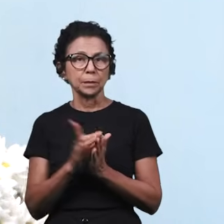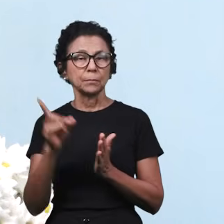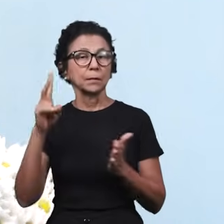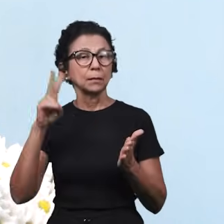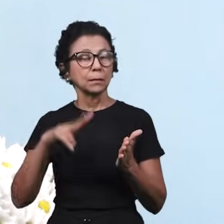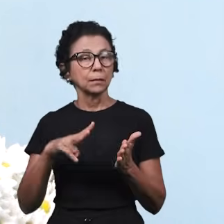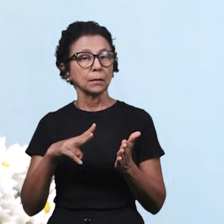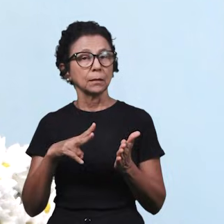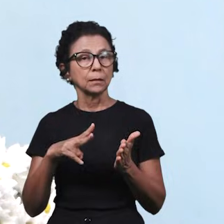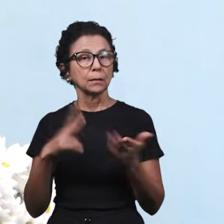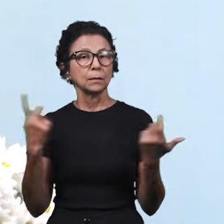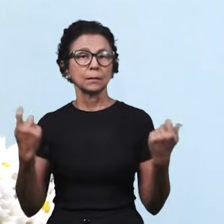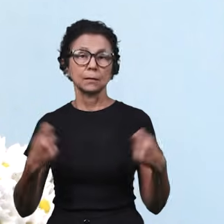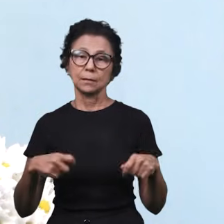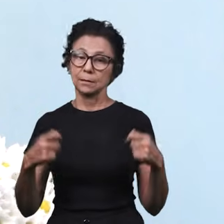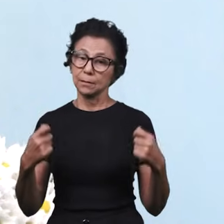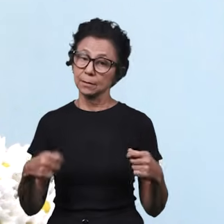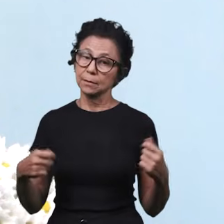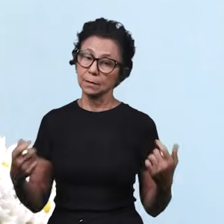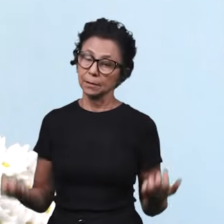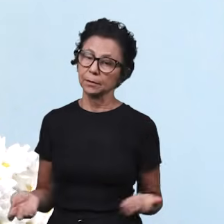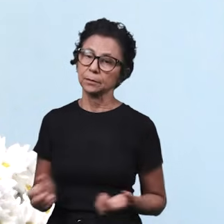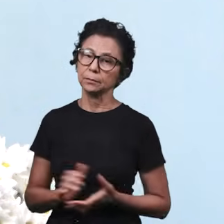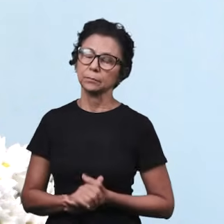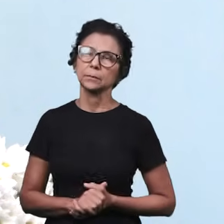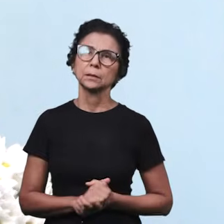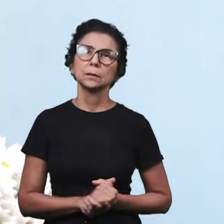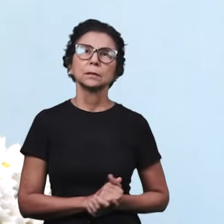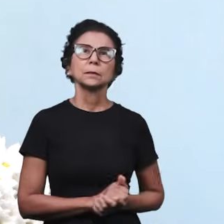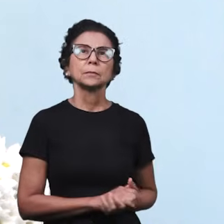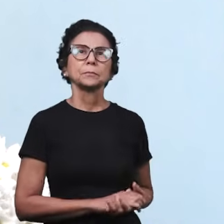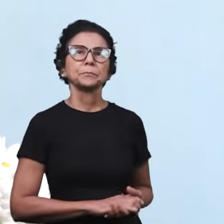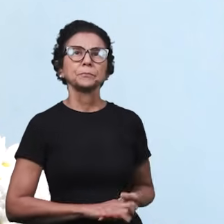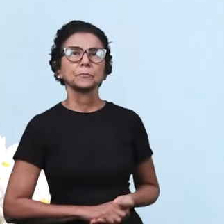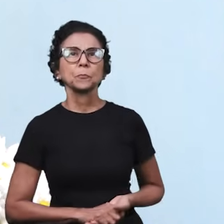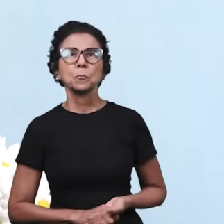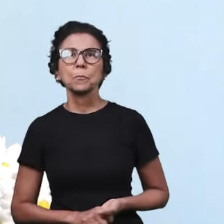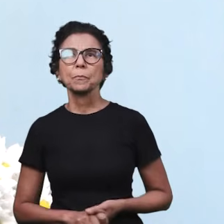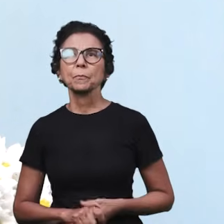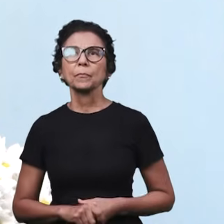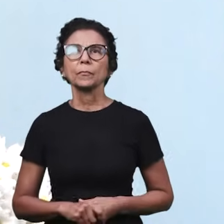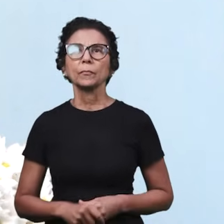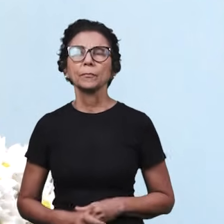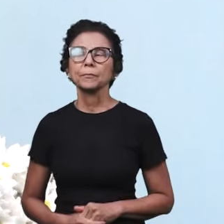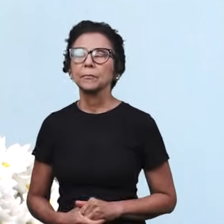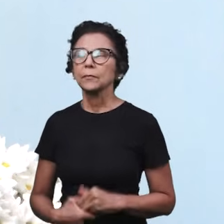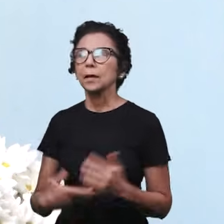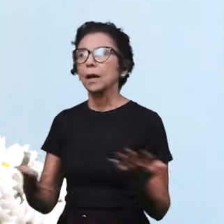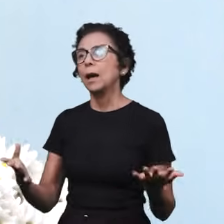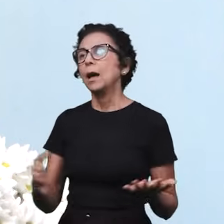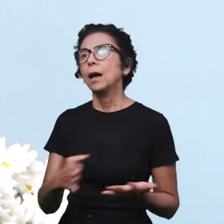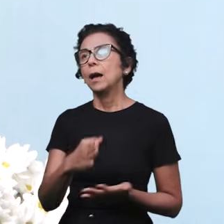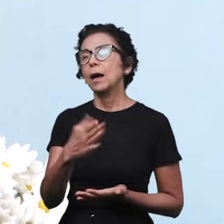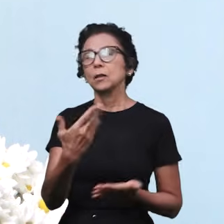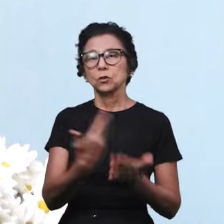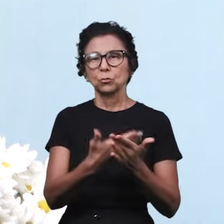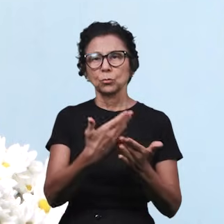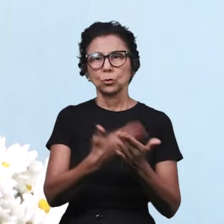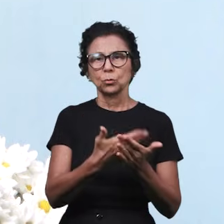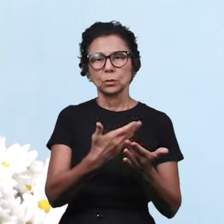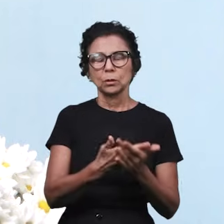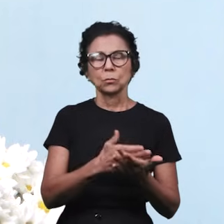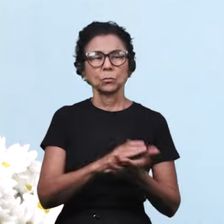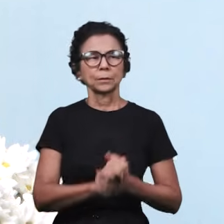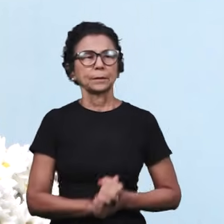fala, lá fora, né, a gente estuda e fala assim, você tem que fazer um curso, e aí